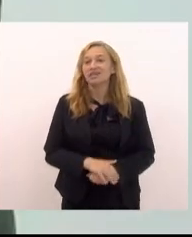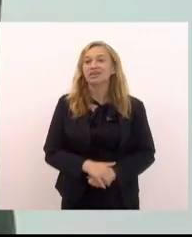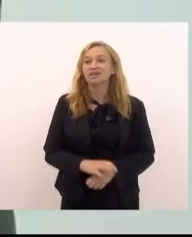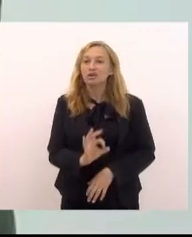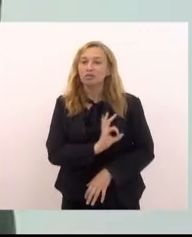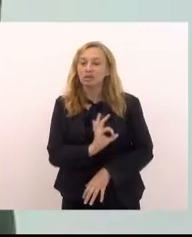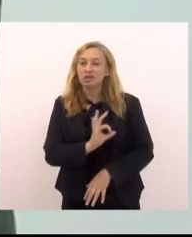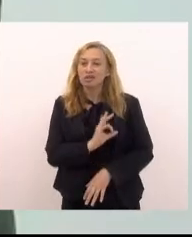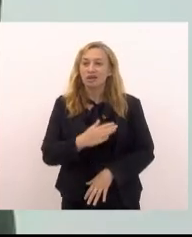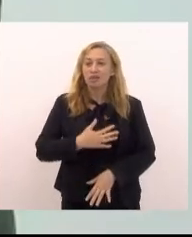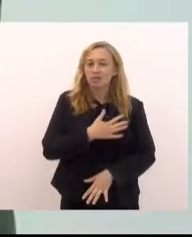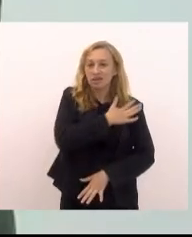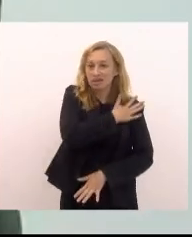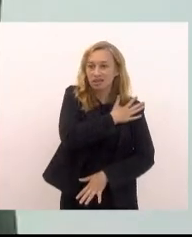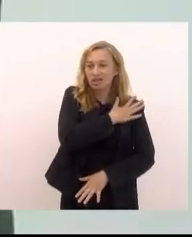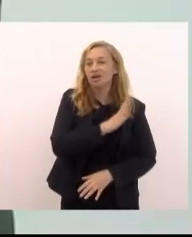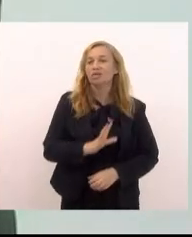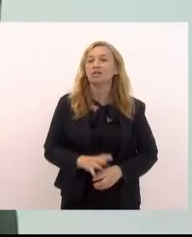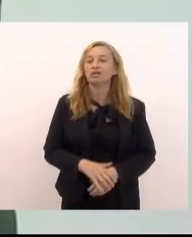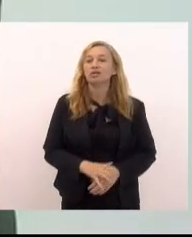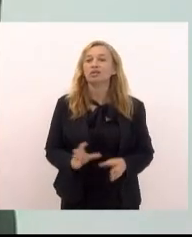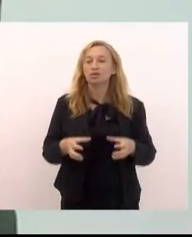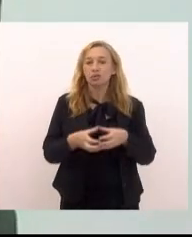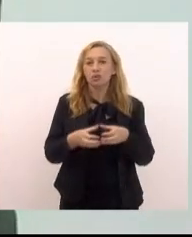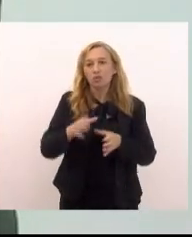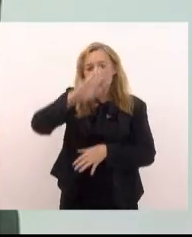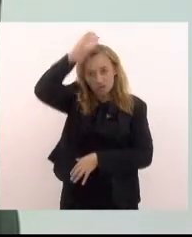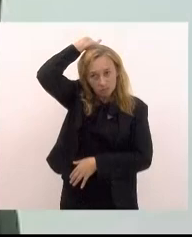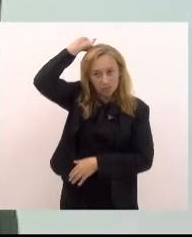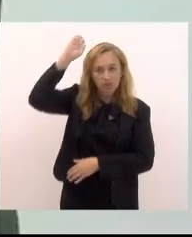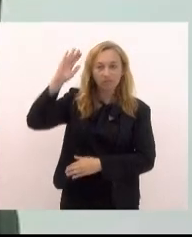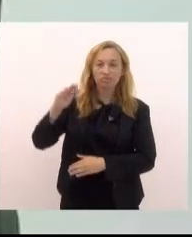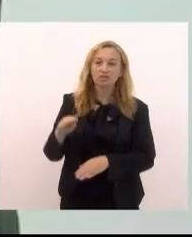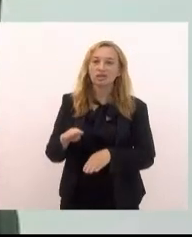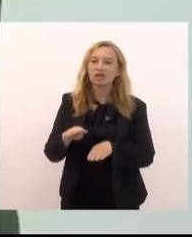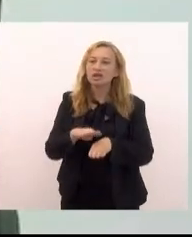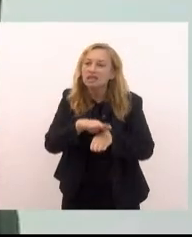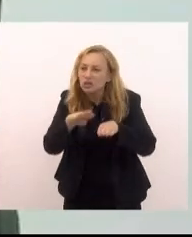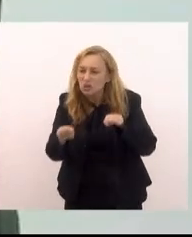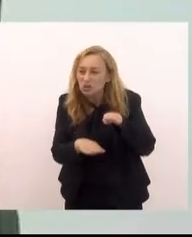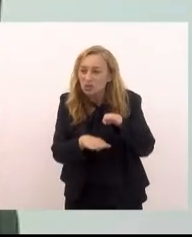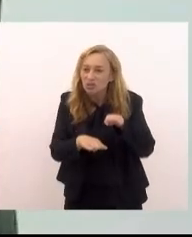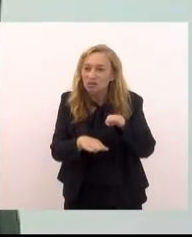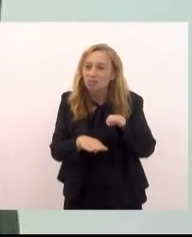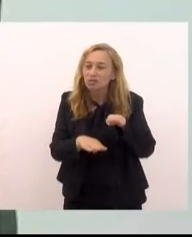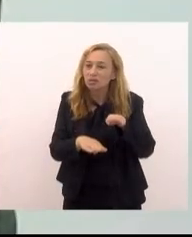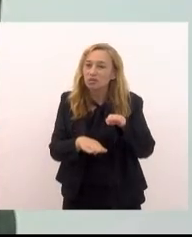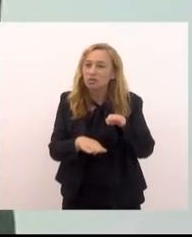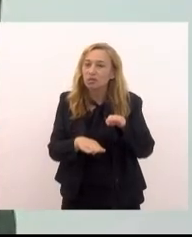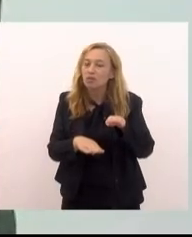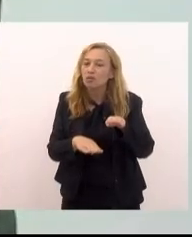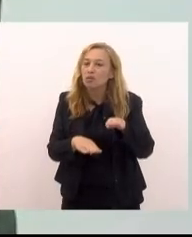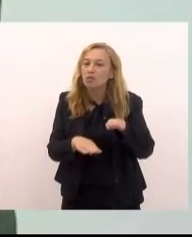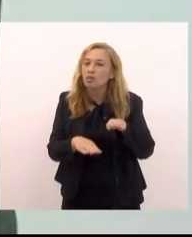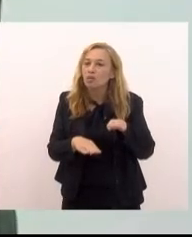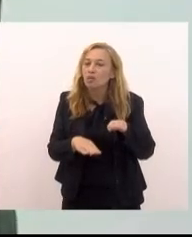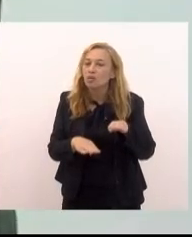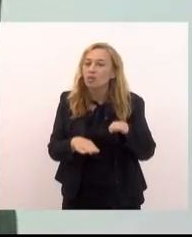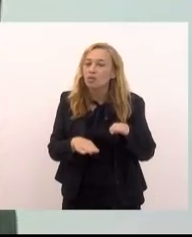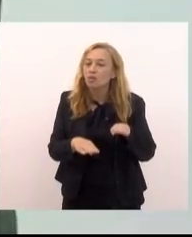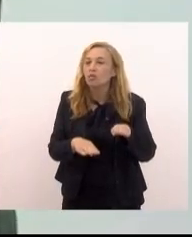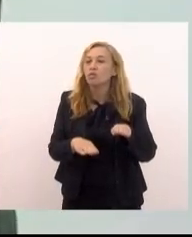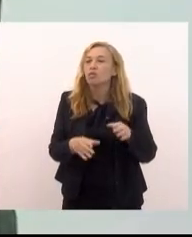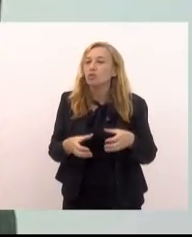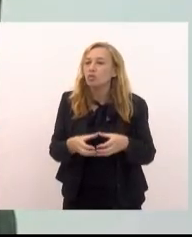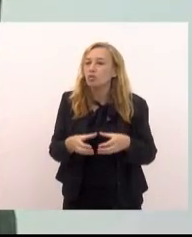militares e corpo de bombeiros, isto é, de subtenente para baixo. E o governador, nós